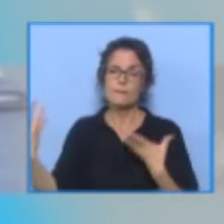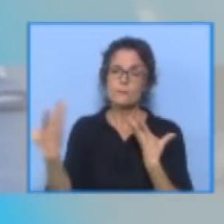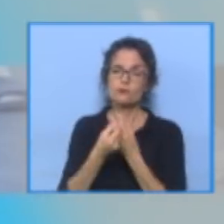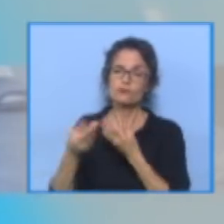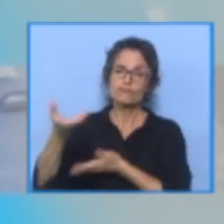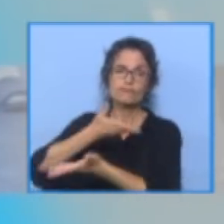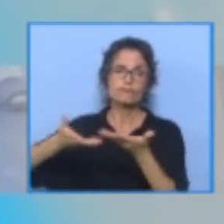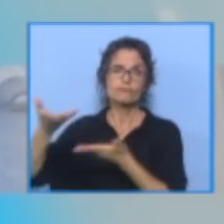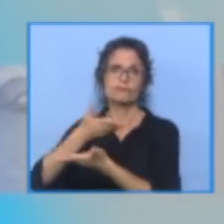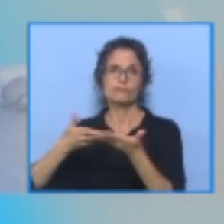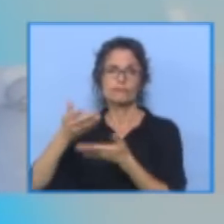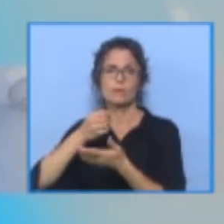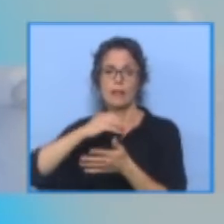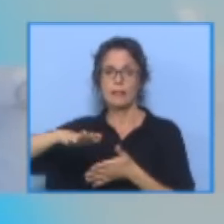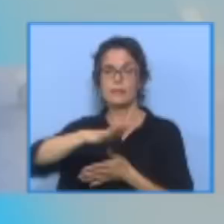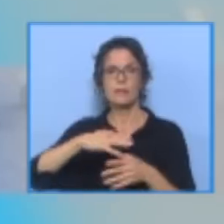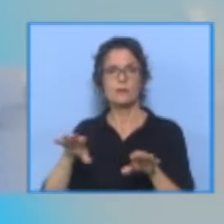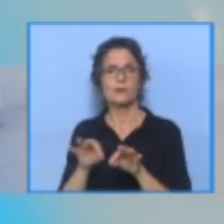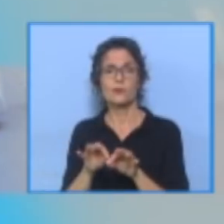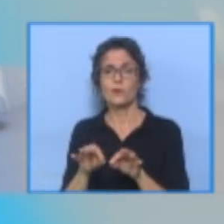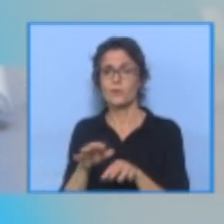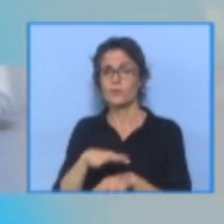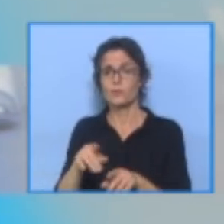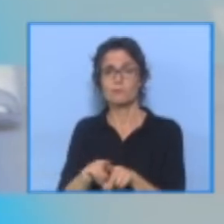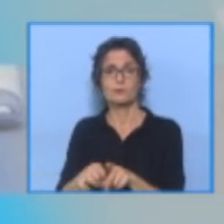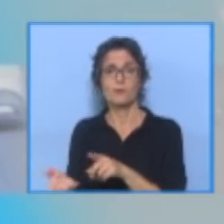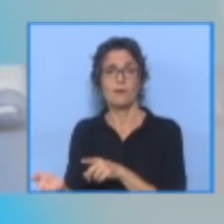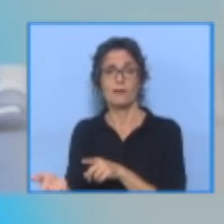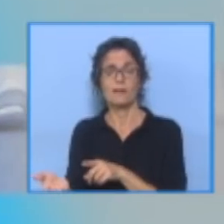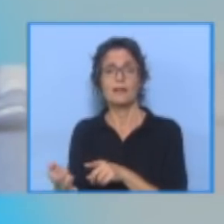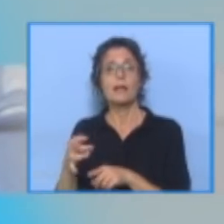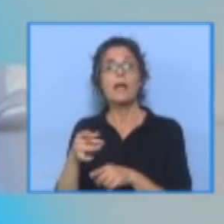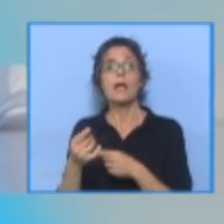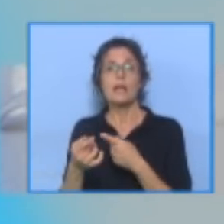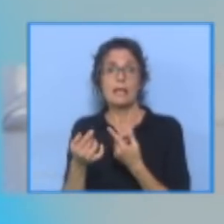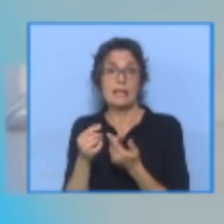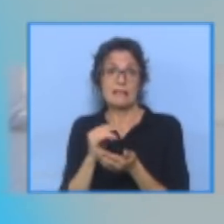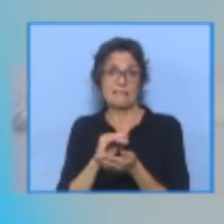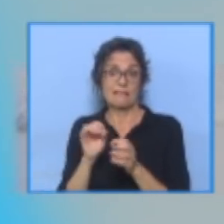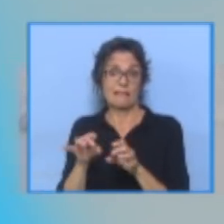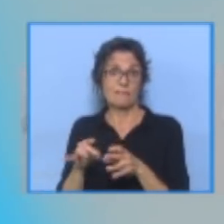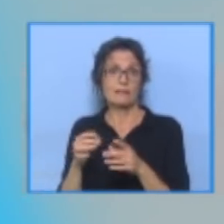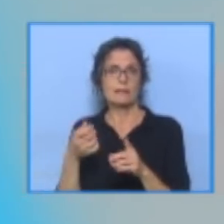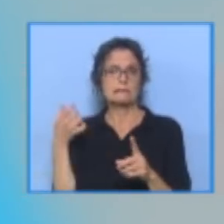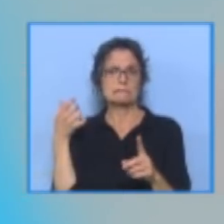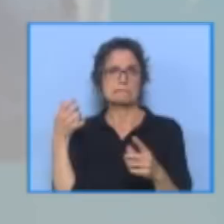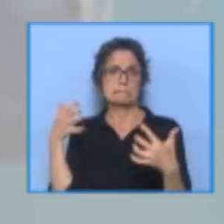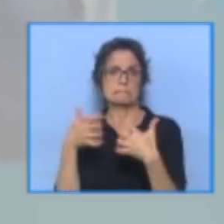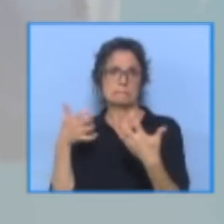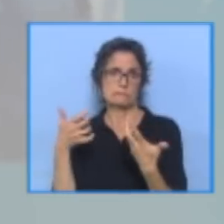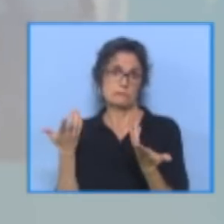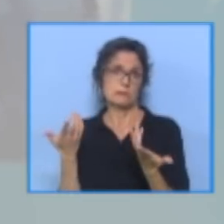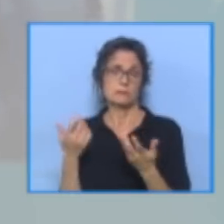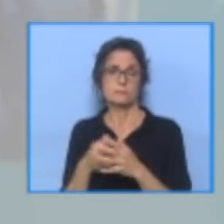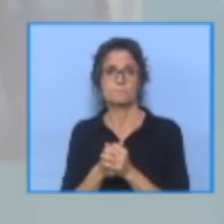território, sem dúvida, às vezes com conflitos e tensões inerentes a esse tipo de convivência.